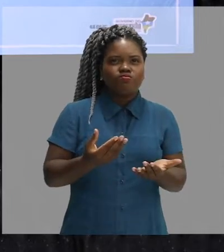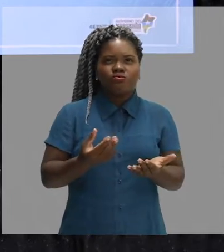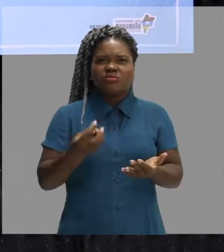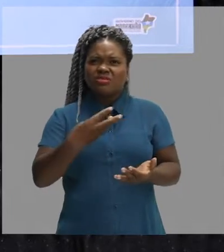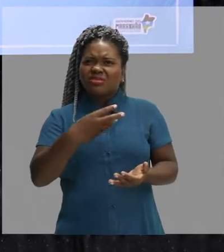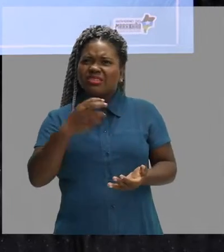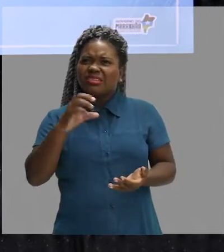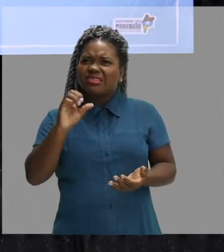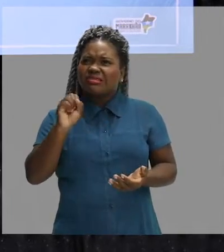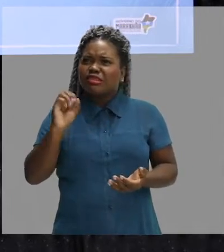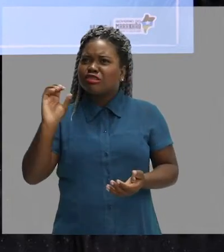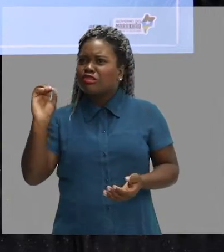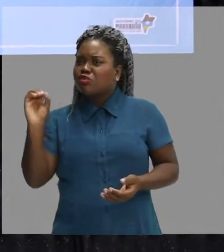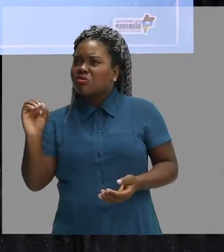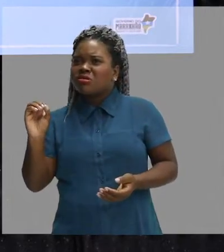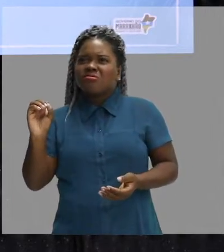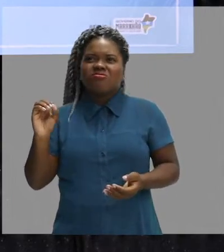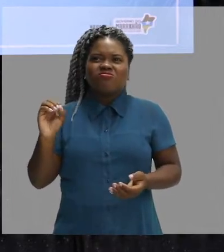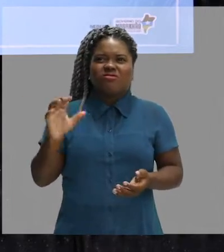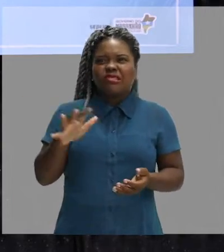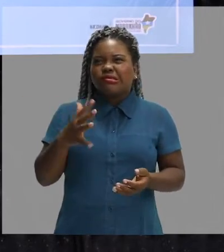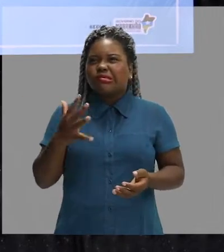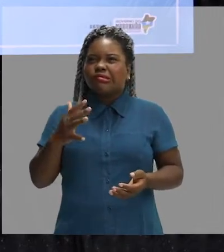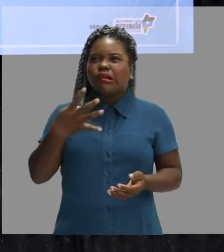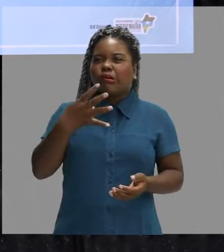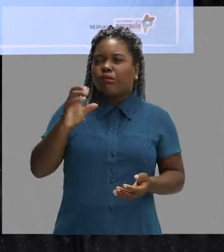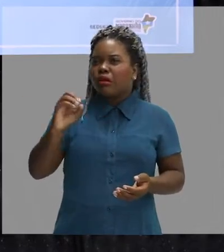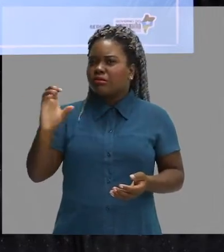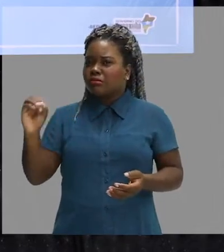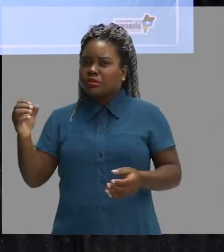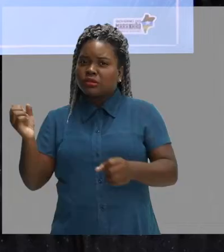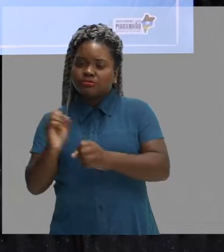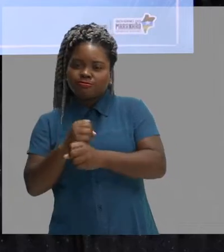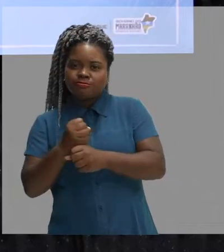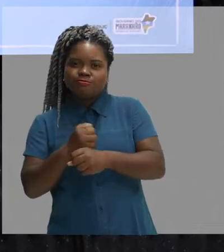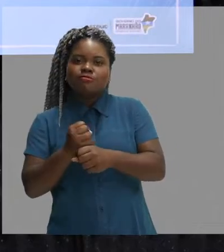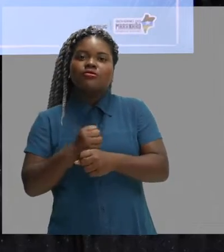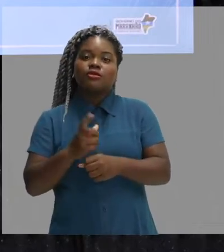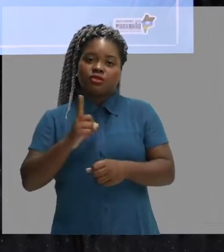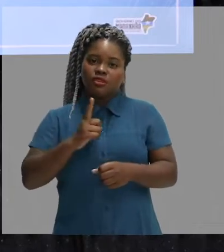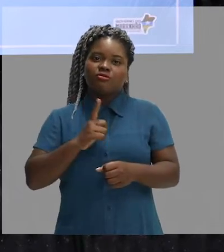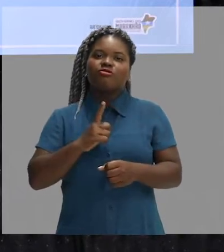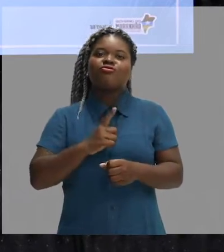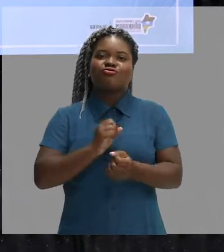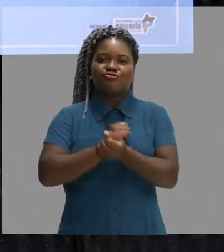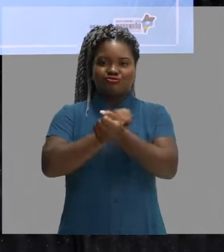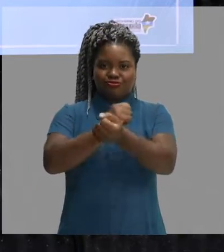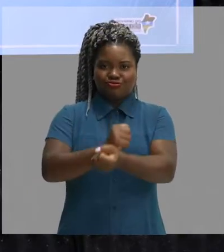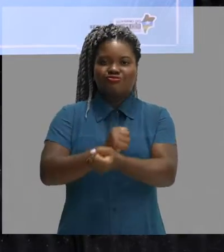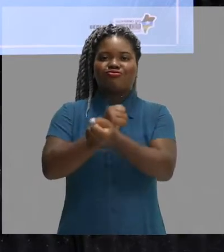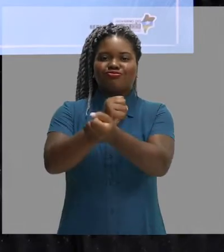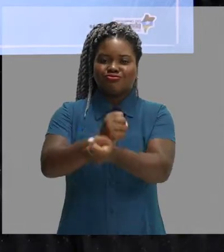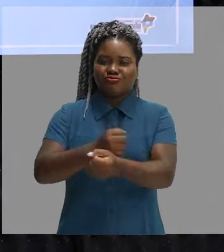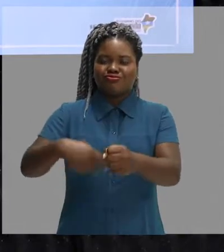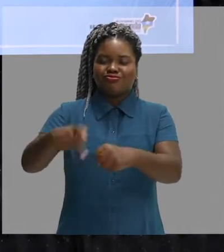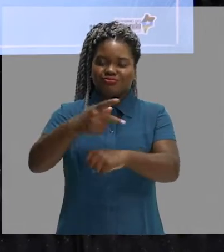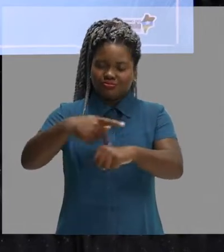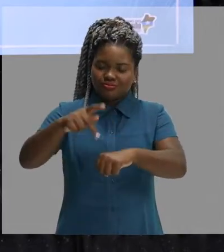388 anos, quase 400 anos mais ou menos, a gente teve escravidão no país. Quem era escravo no